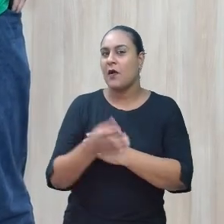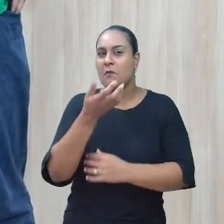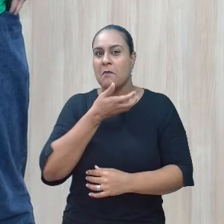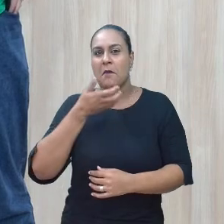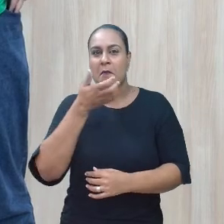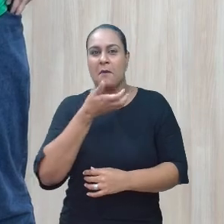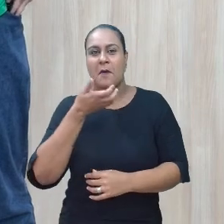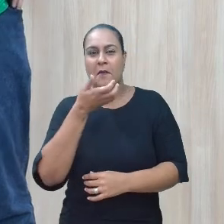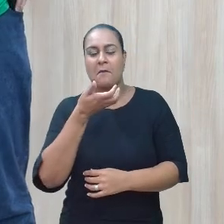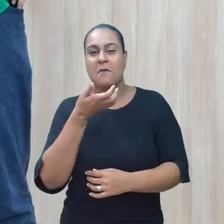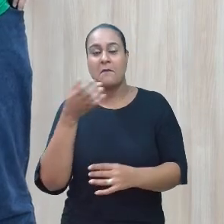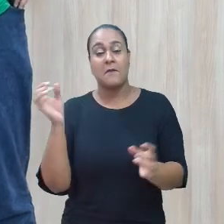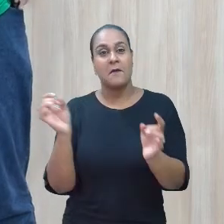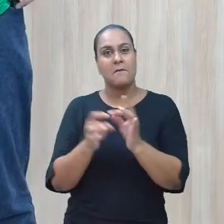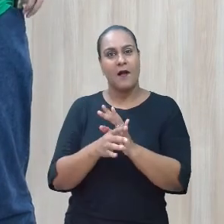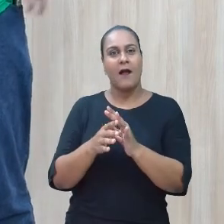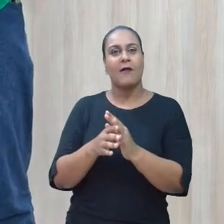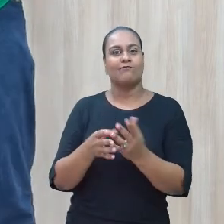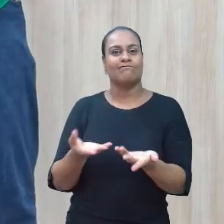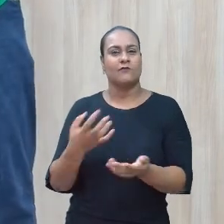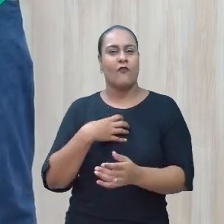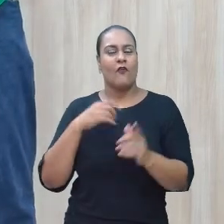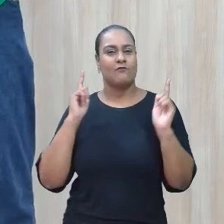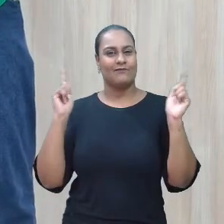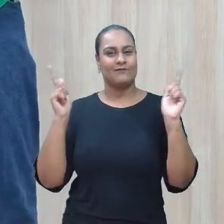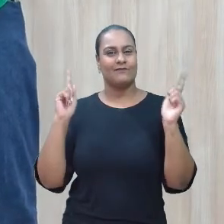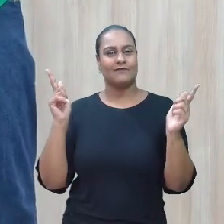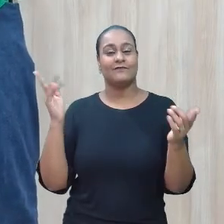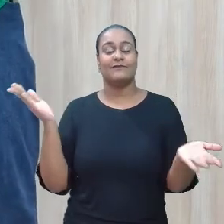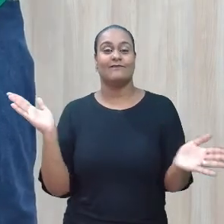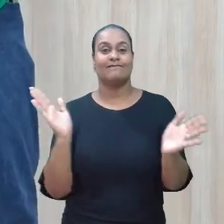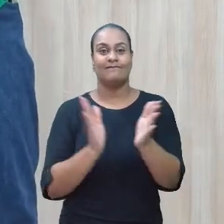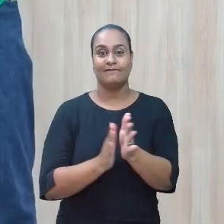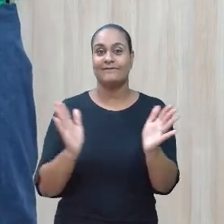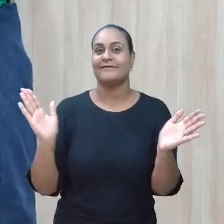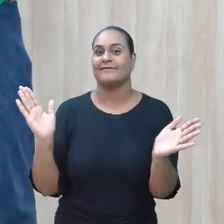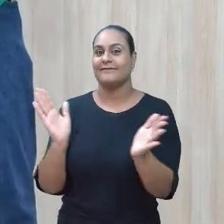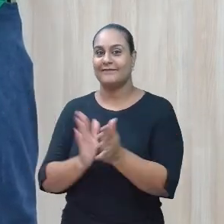Clima. Vamos lá, para terminar da forma bem animada. Aqui, ó.